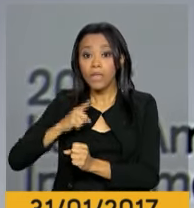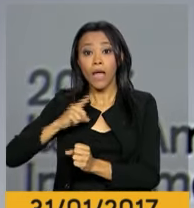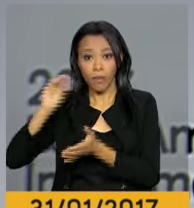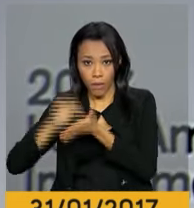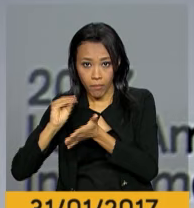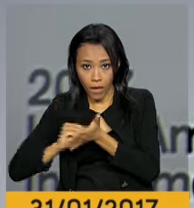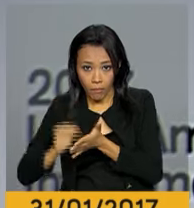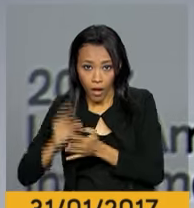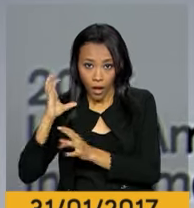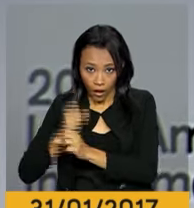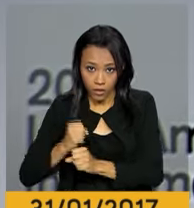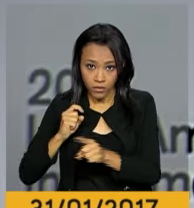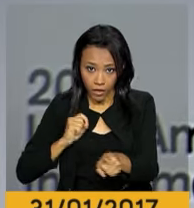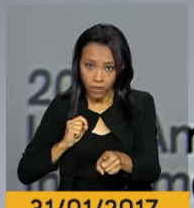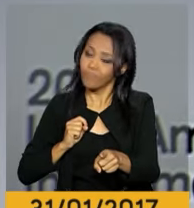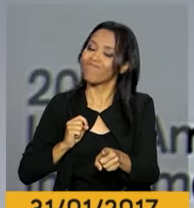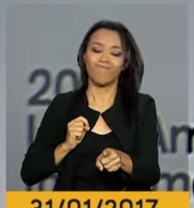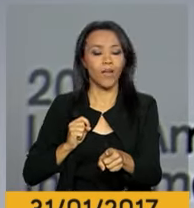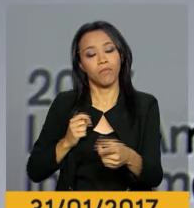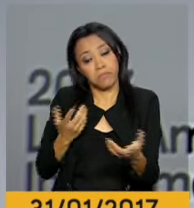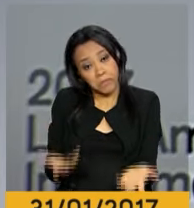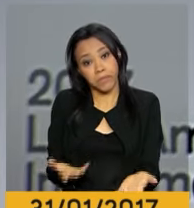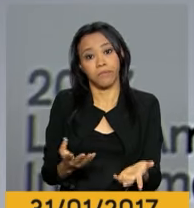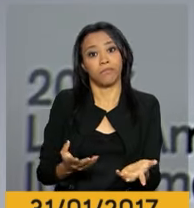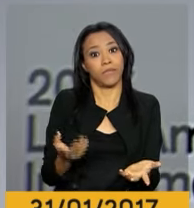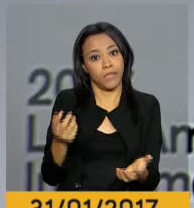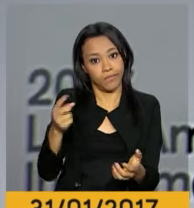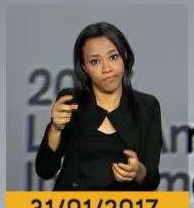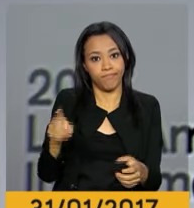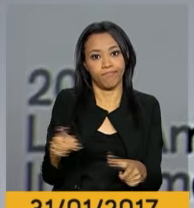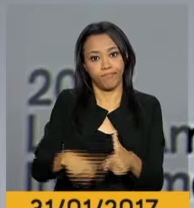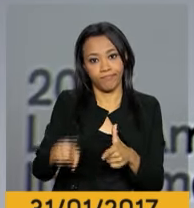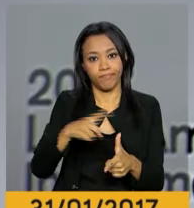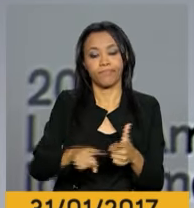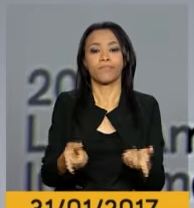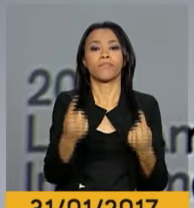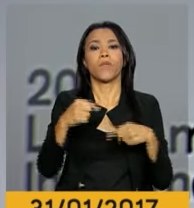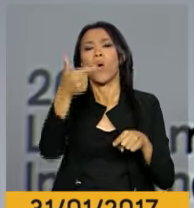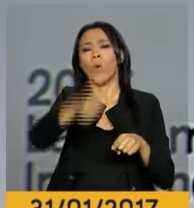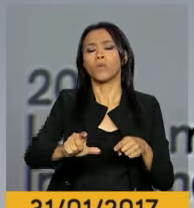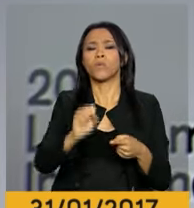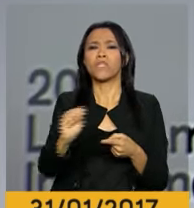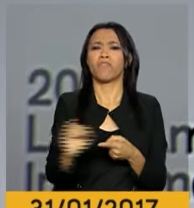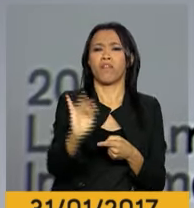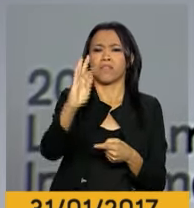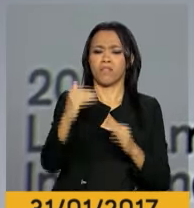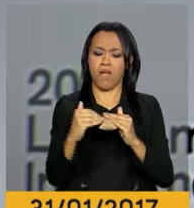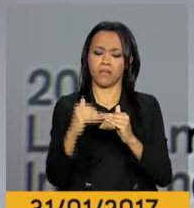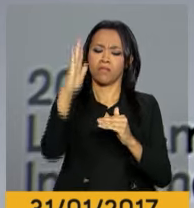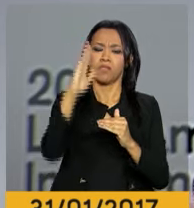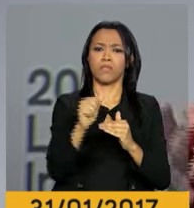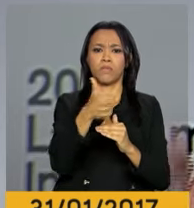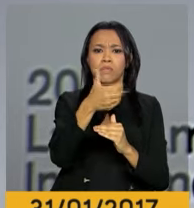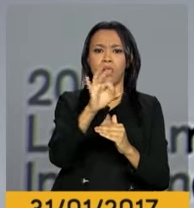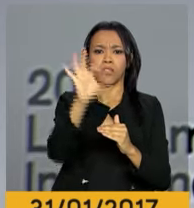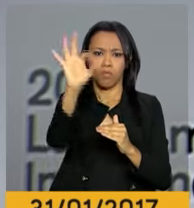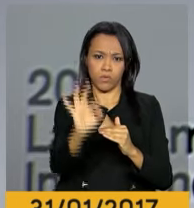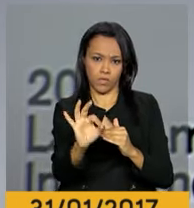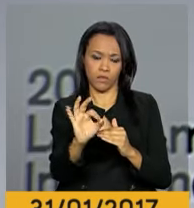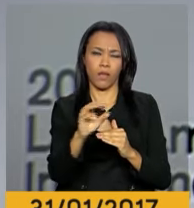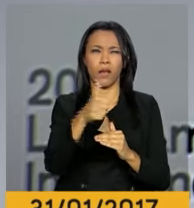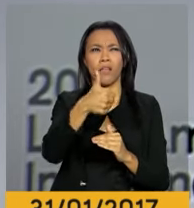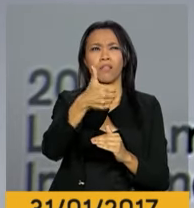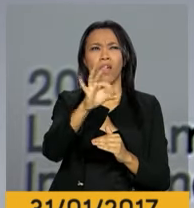eh inflação sabemos todos acima dos 10% na verdade eram 10